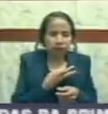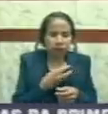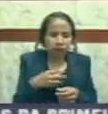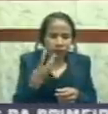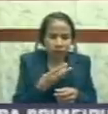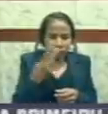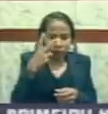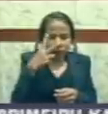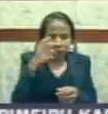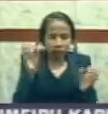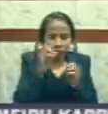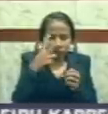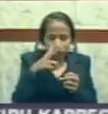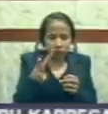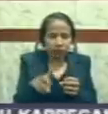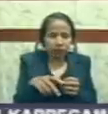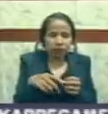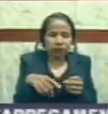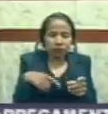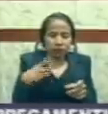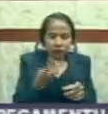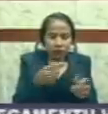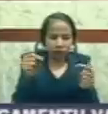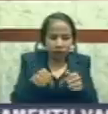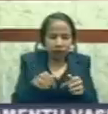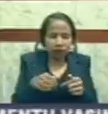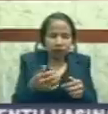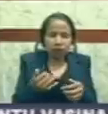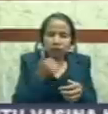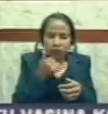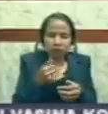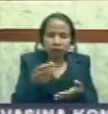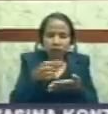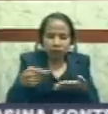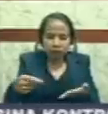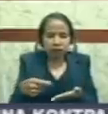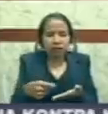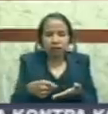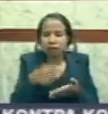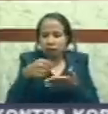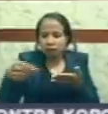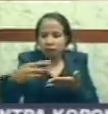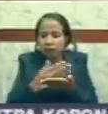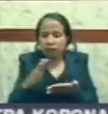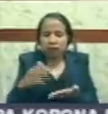Amila haré husi ita helaran mak fosala malu den. Idene mak asina, idene mak selu, idene mak sed. Ne problema